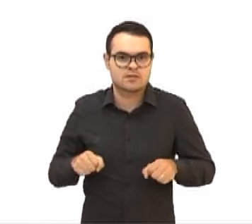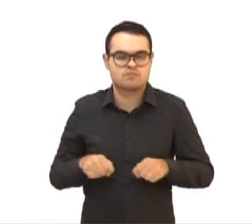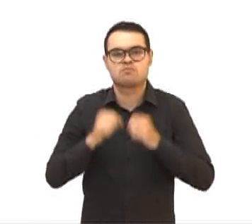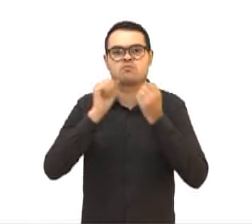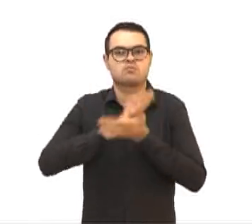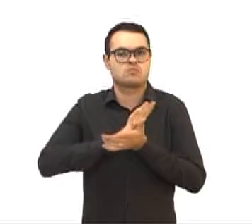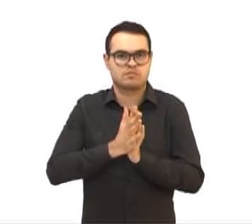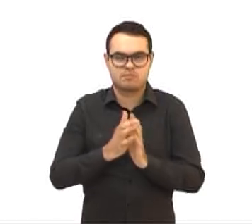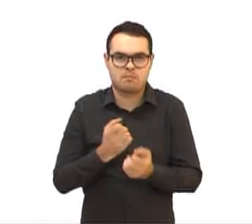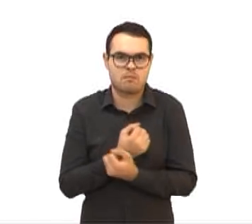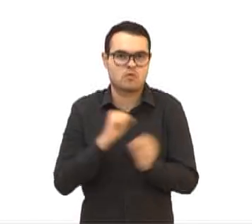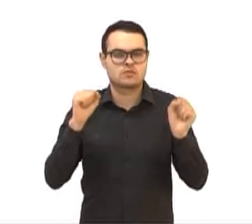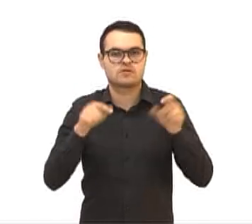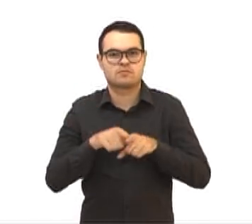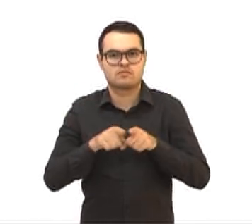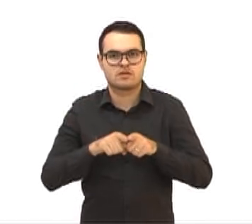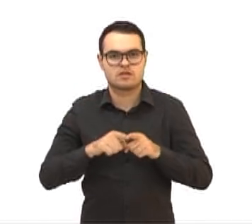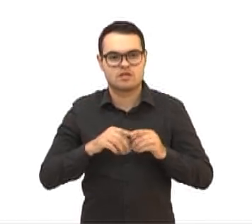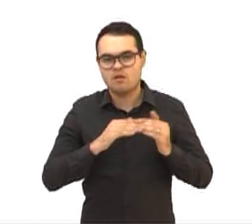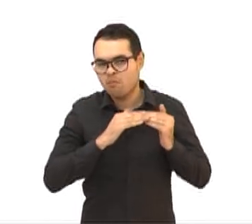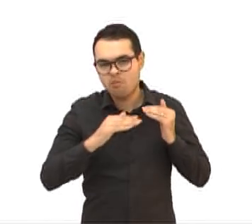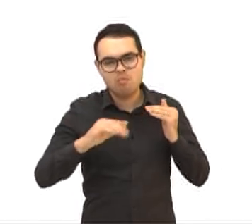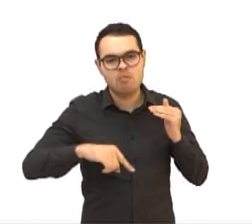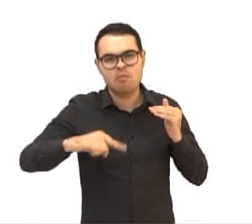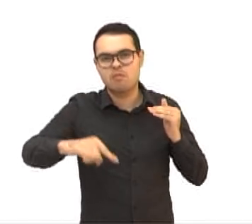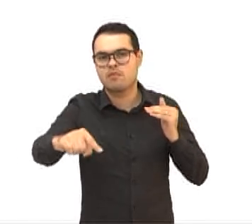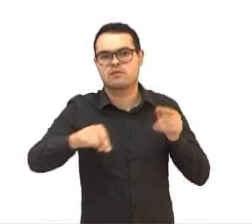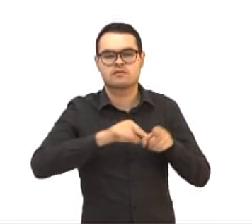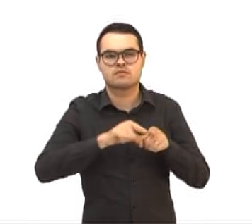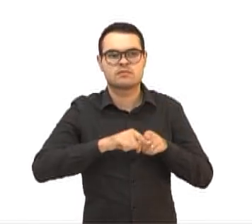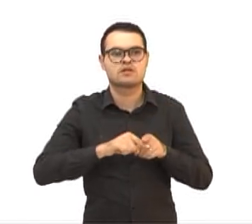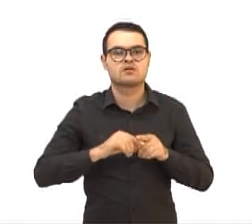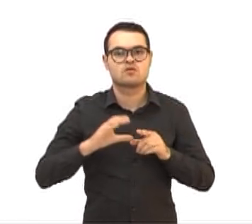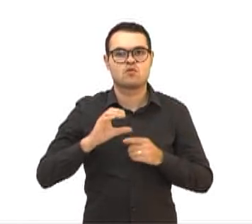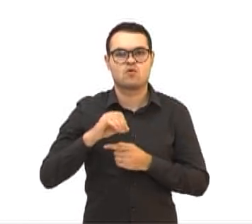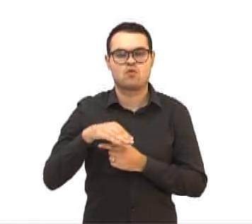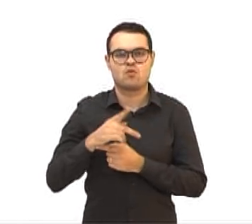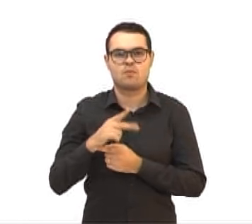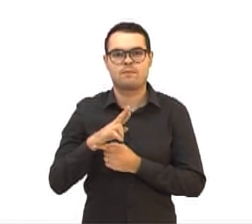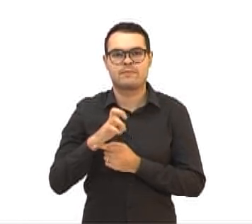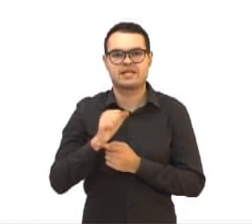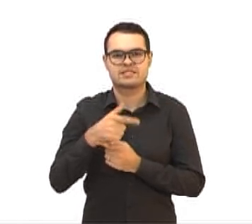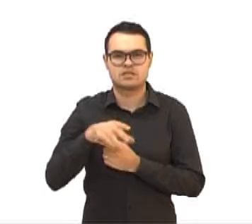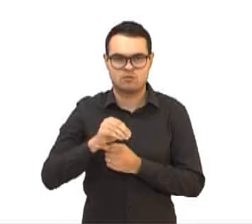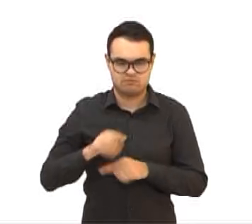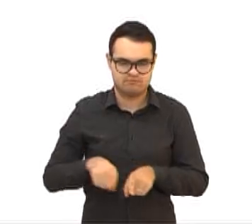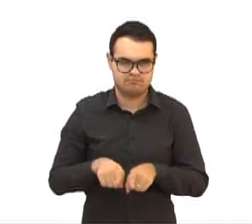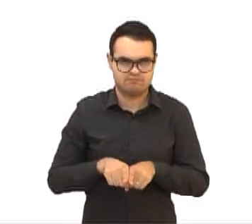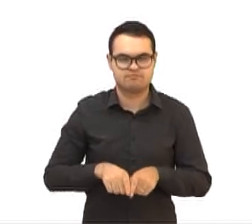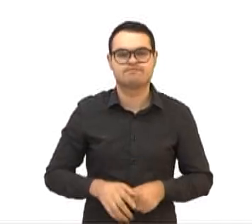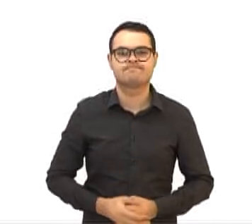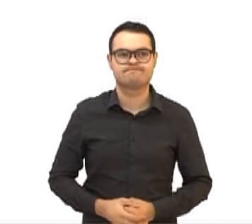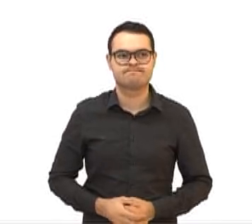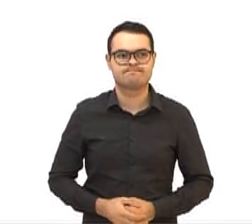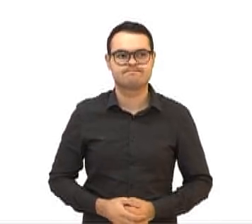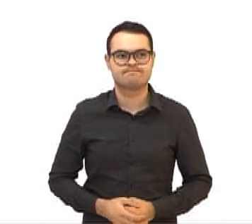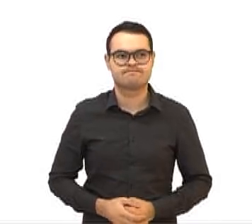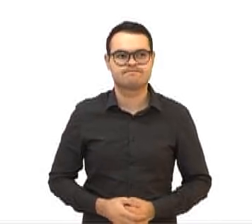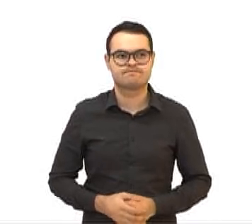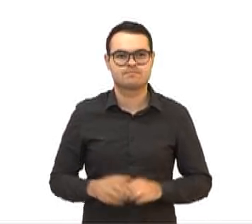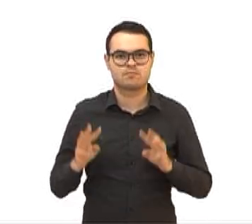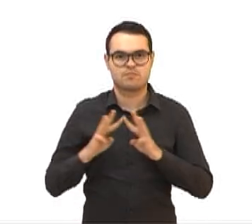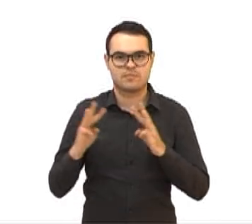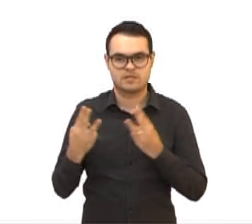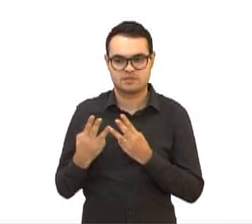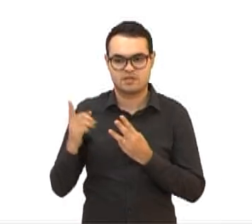indestrutibilidade, entender a descontinuidade e aprender sobre compressibilidade. Vamos lá, então? Olha só, então massa